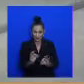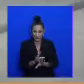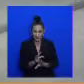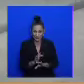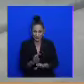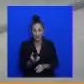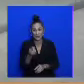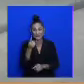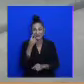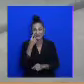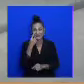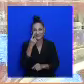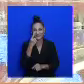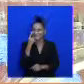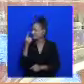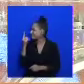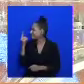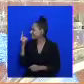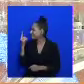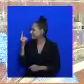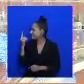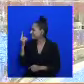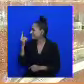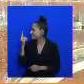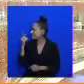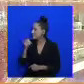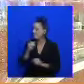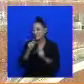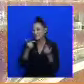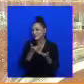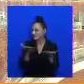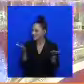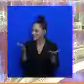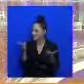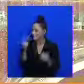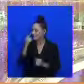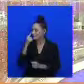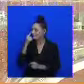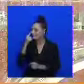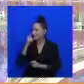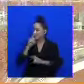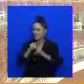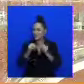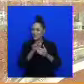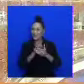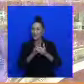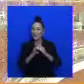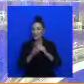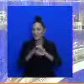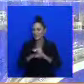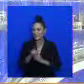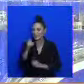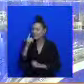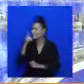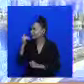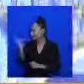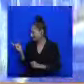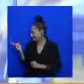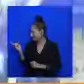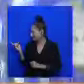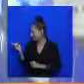Tudo pronto? Bolas posicionadas? Boa sorte para você. Sorteio da Lotomania.